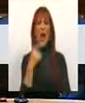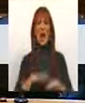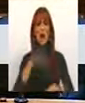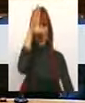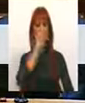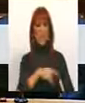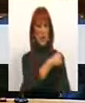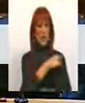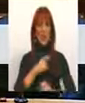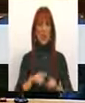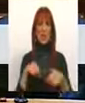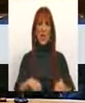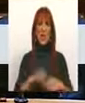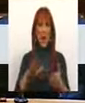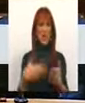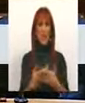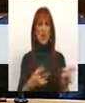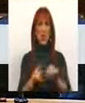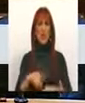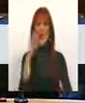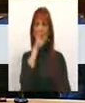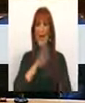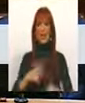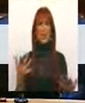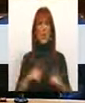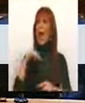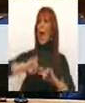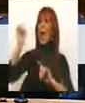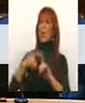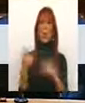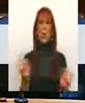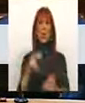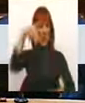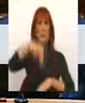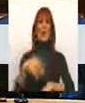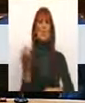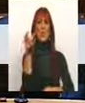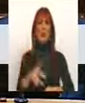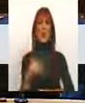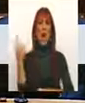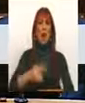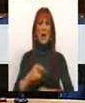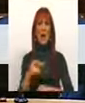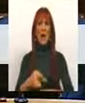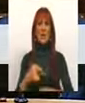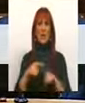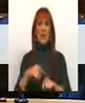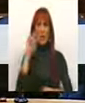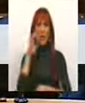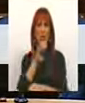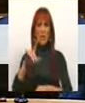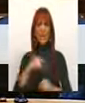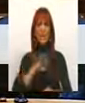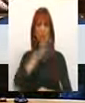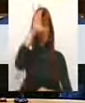Governo, a dar a sua opinião nestas propostas, depois de estarem praticamente um ano sem pôr os pés na Autoridade Nacional de Proteção Civil, o Sr.